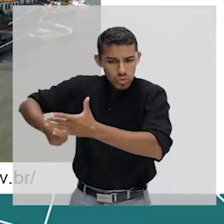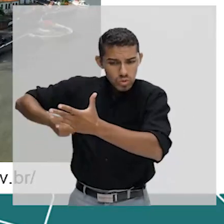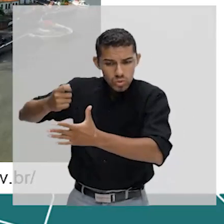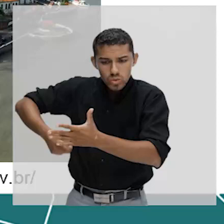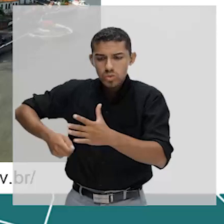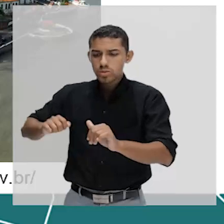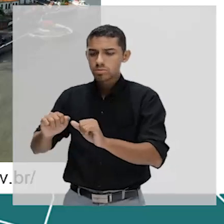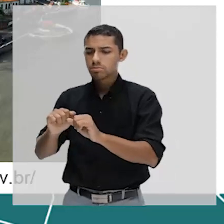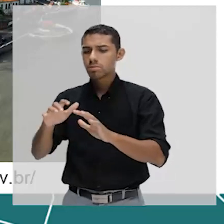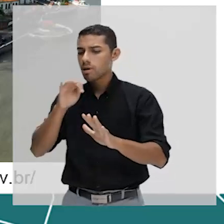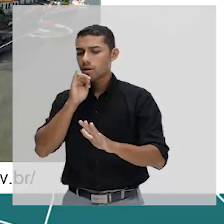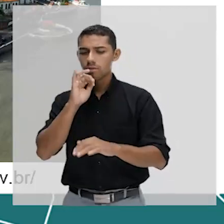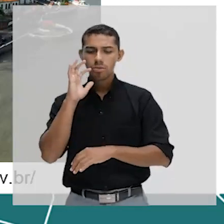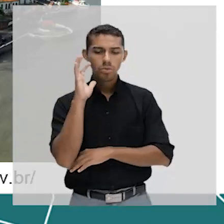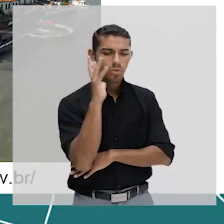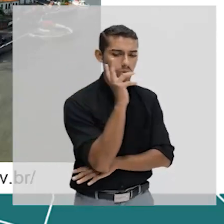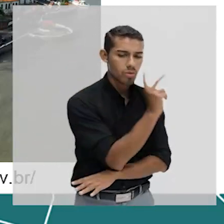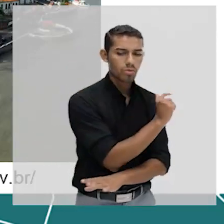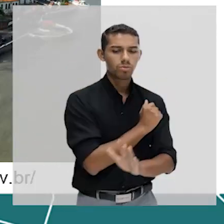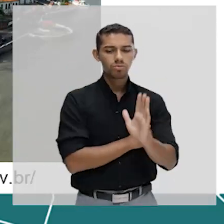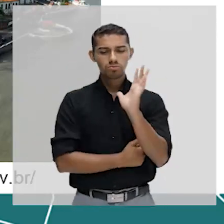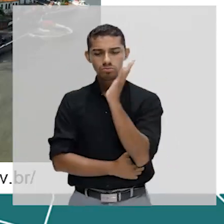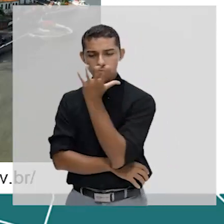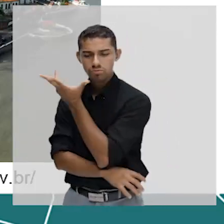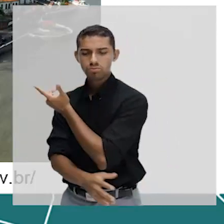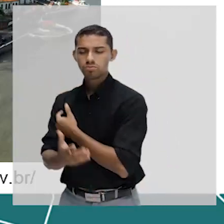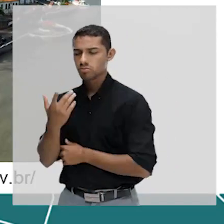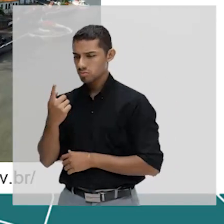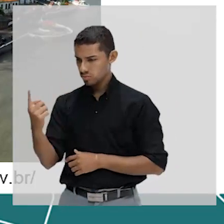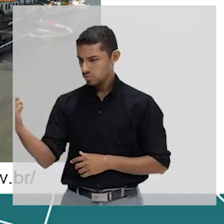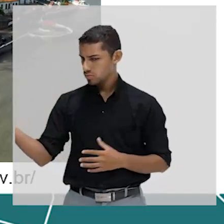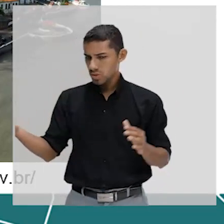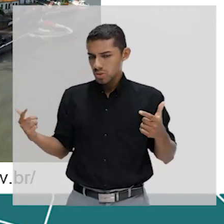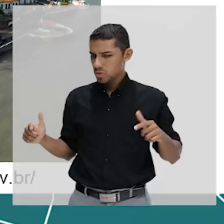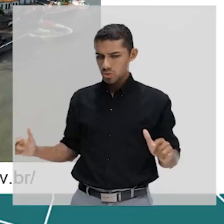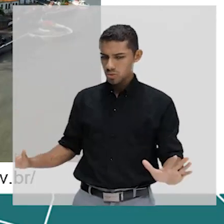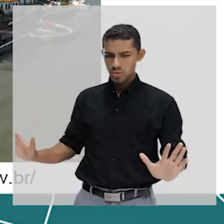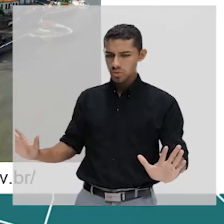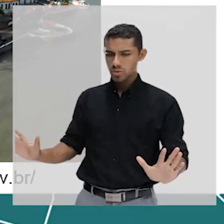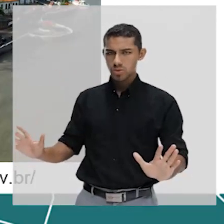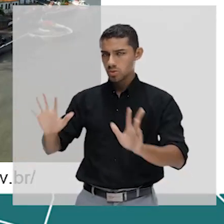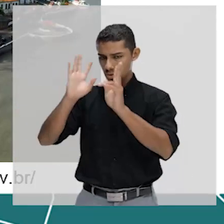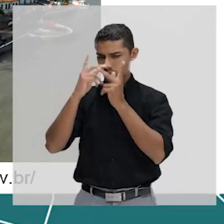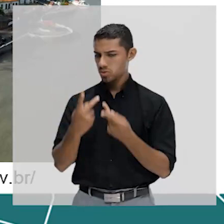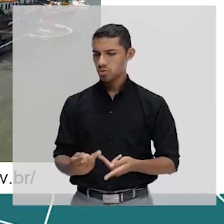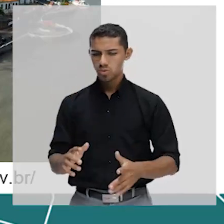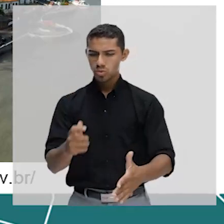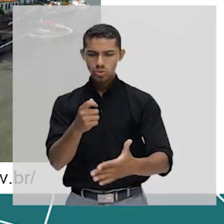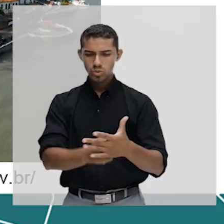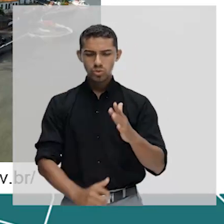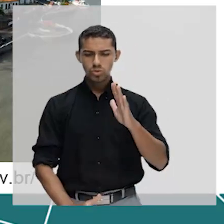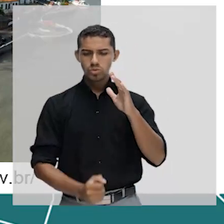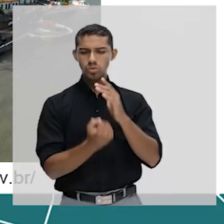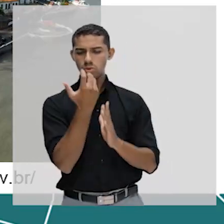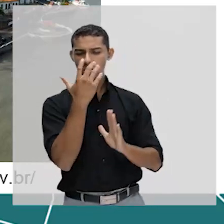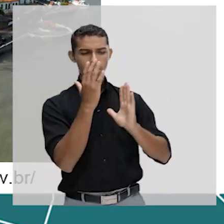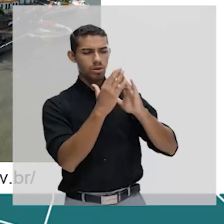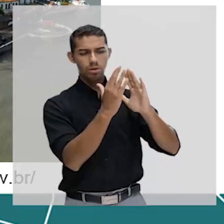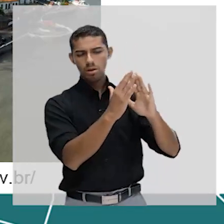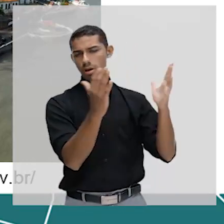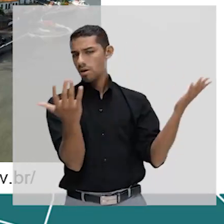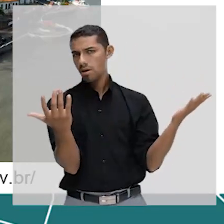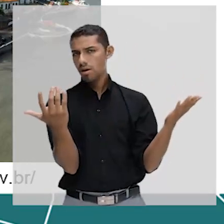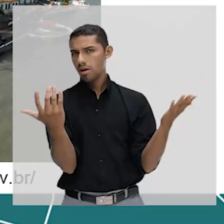característica. É uma floresta, digamos assim, como você pode ver na imagem, não tem ali interferência humana, ou seja, o ser humano não está, não vou